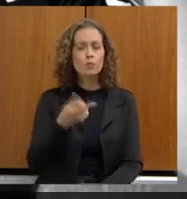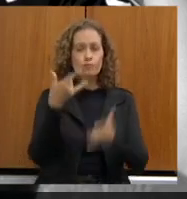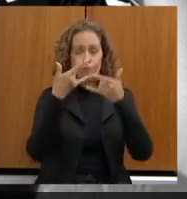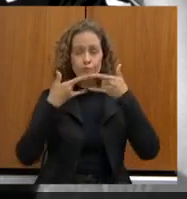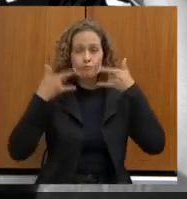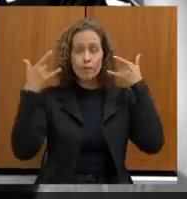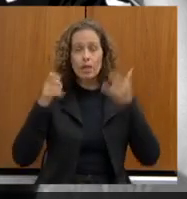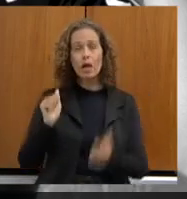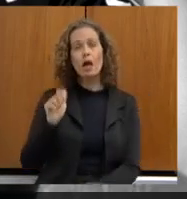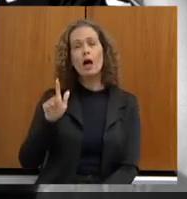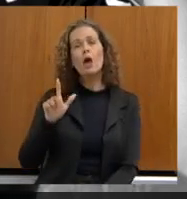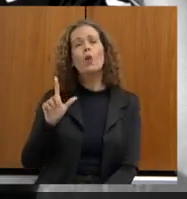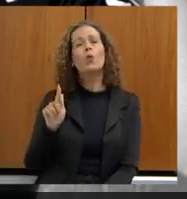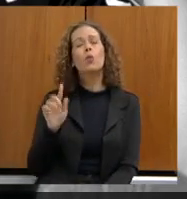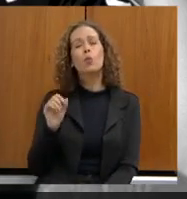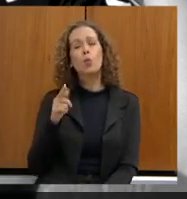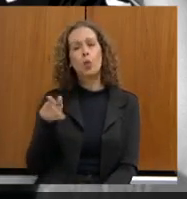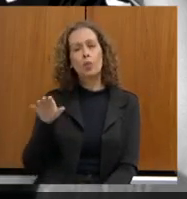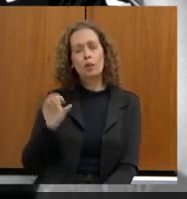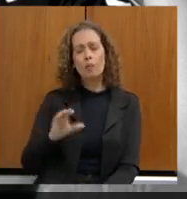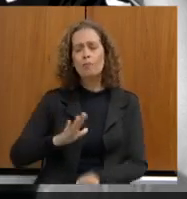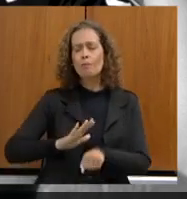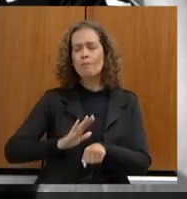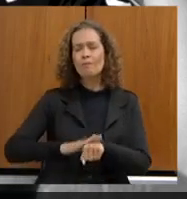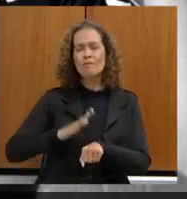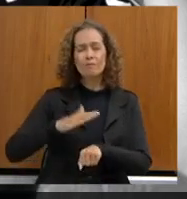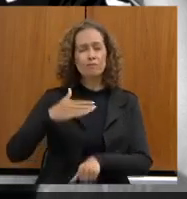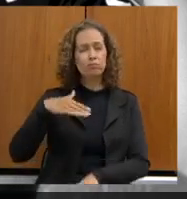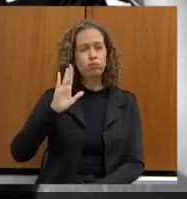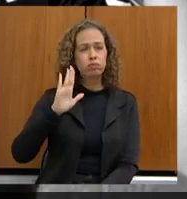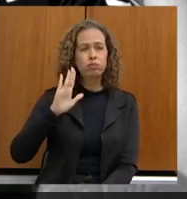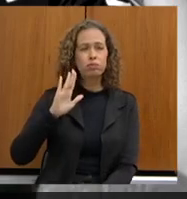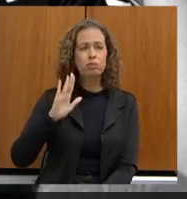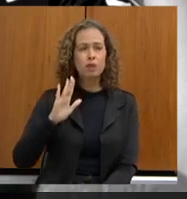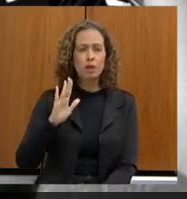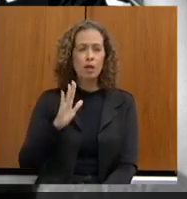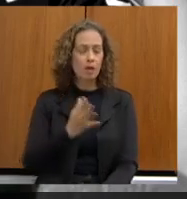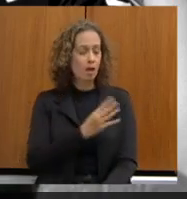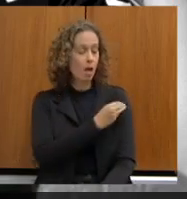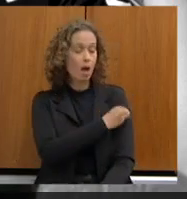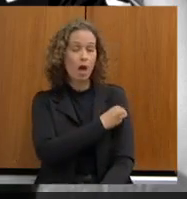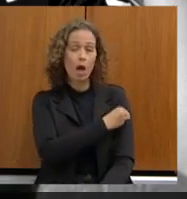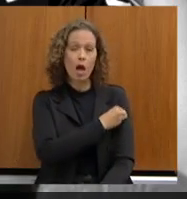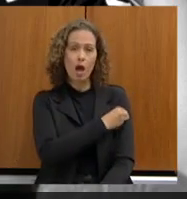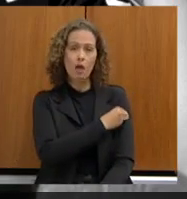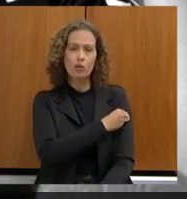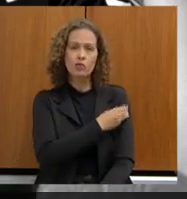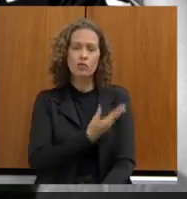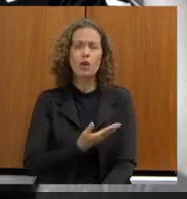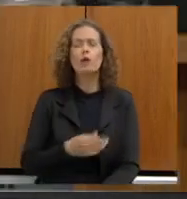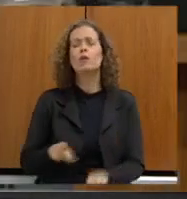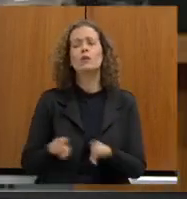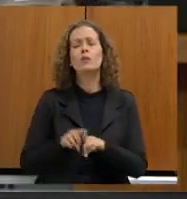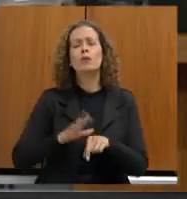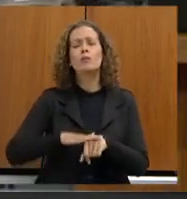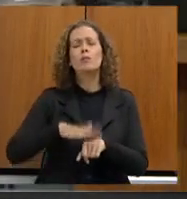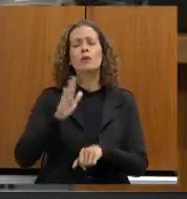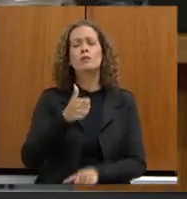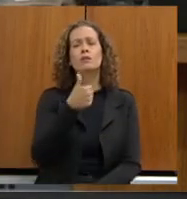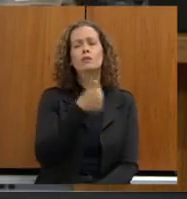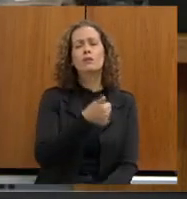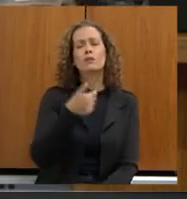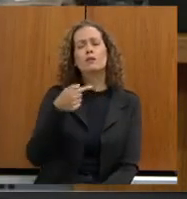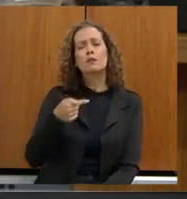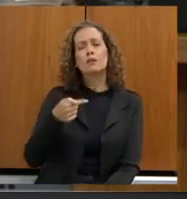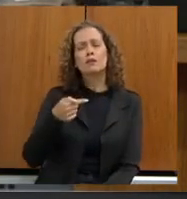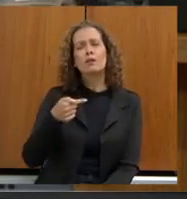algodão mais de 63 mil frascos de álcool e álcool em gel e mais de 270 mil itens